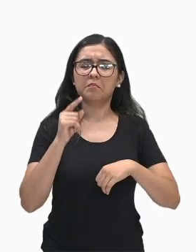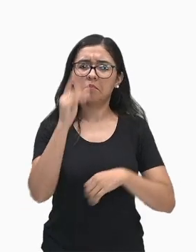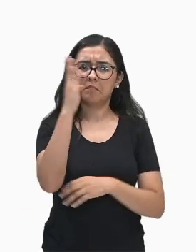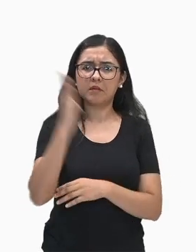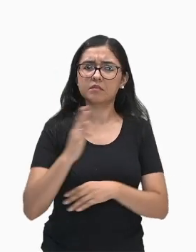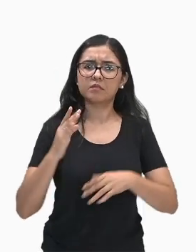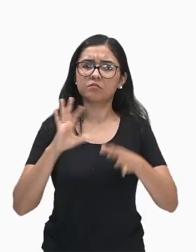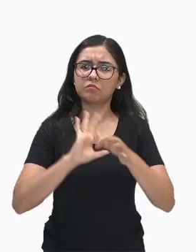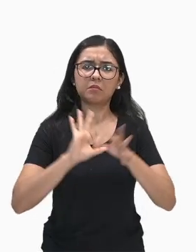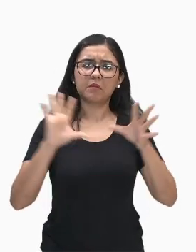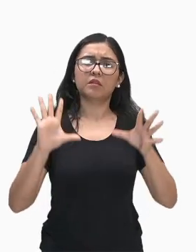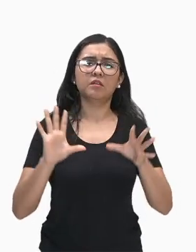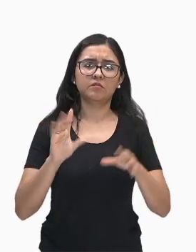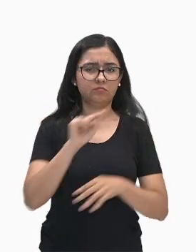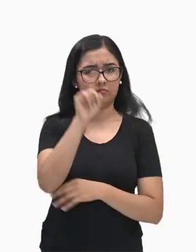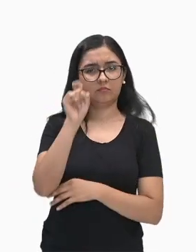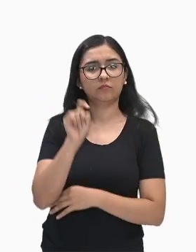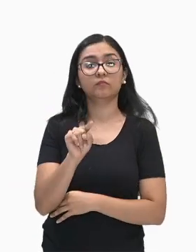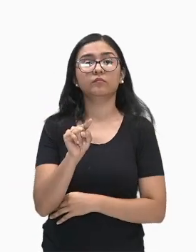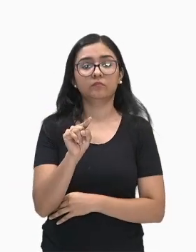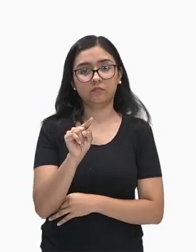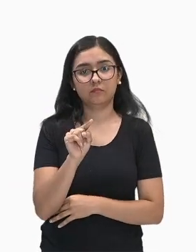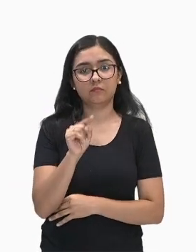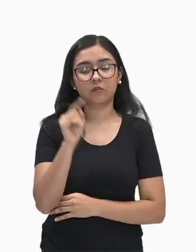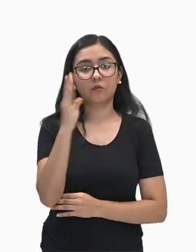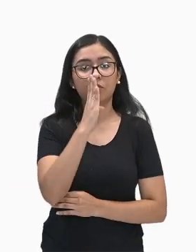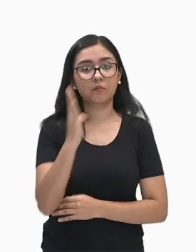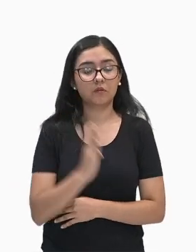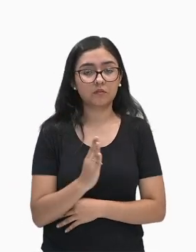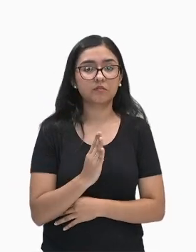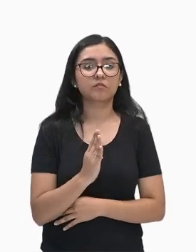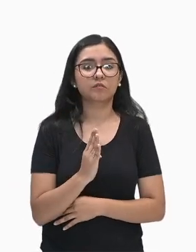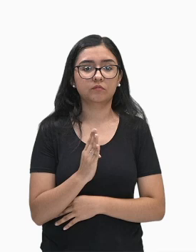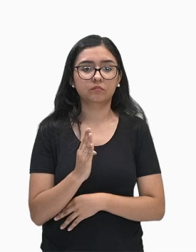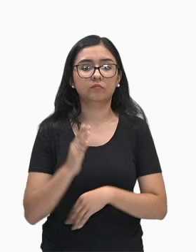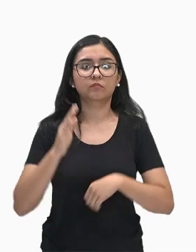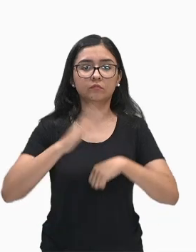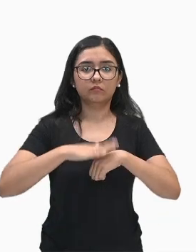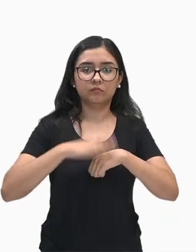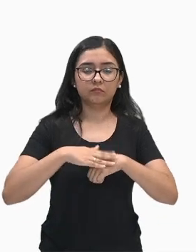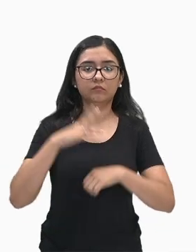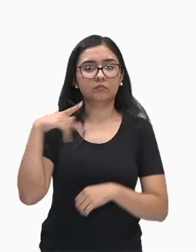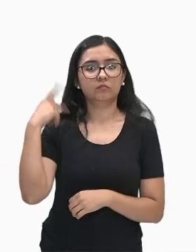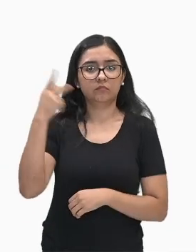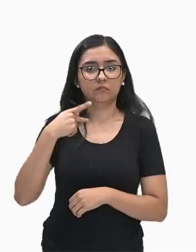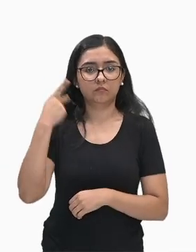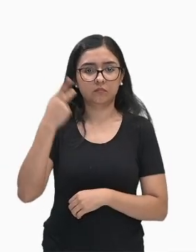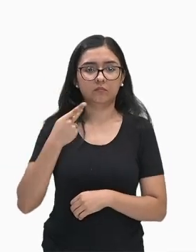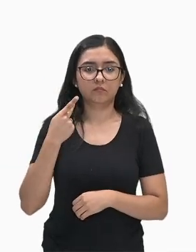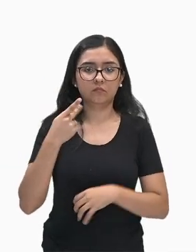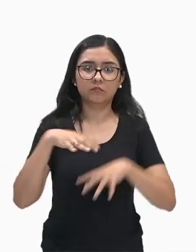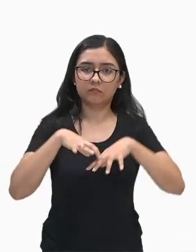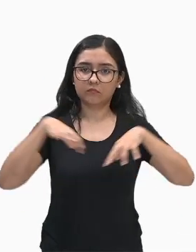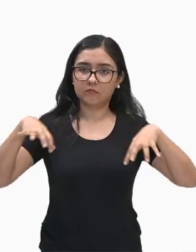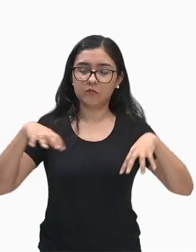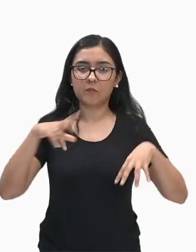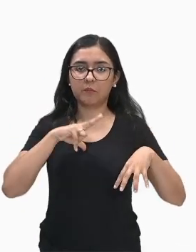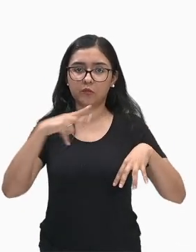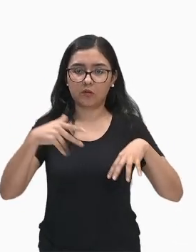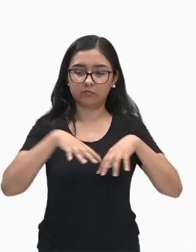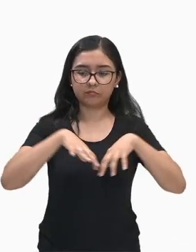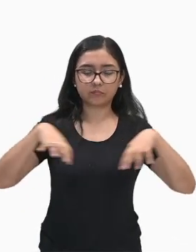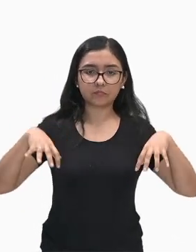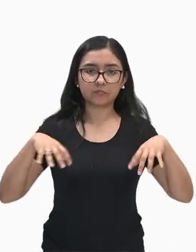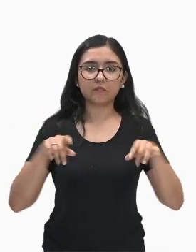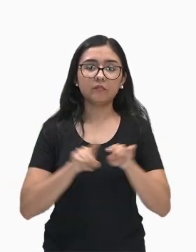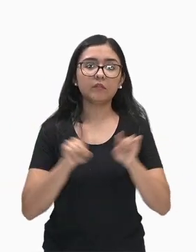quem e de quê, né? O Brasil vai se emancipar politicamente de Portugal, porém ele vai